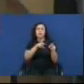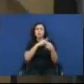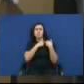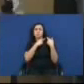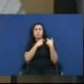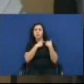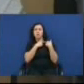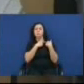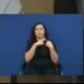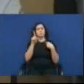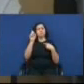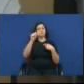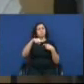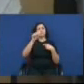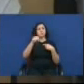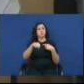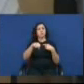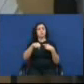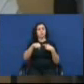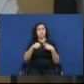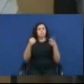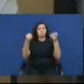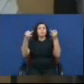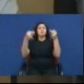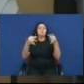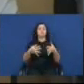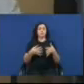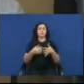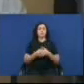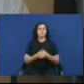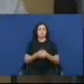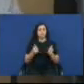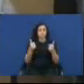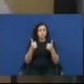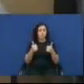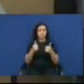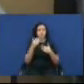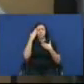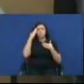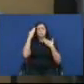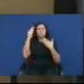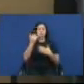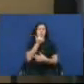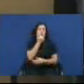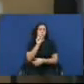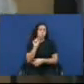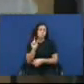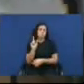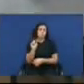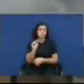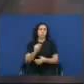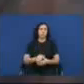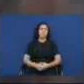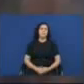clínica Passo para Liberar? Sim, eles vão falar para vocês. Tá bom? Muito obrigado e desculpa.